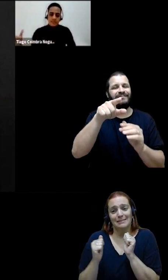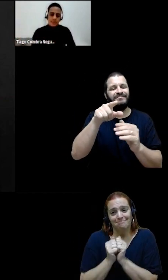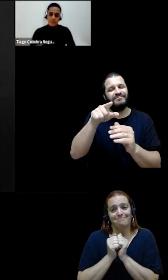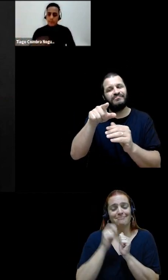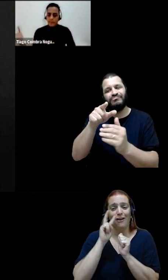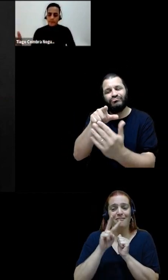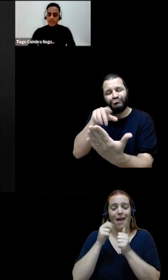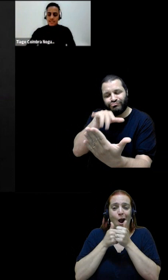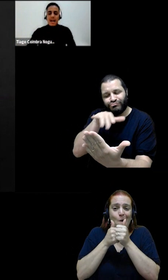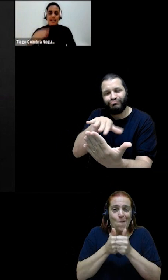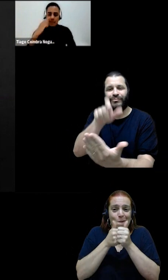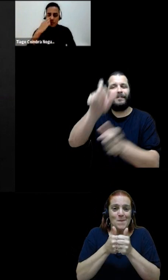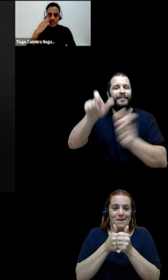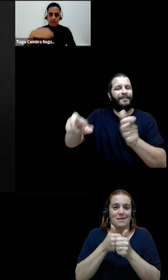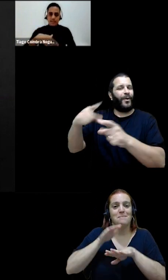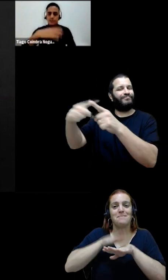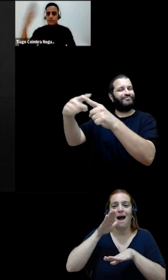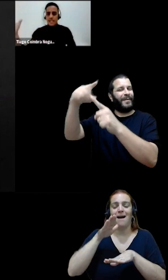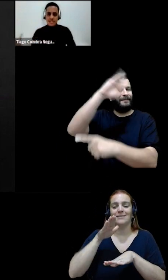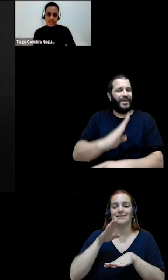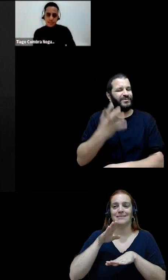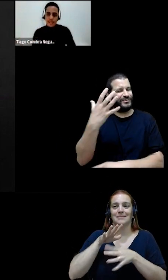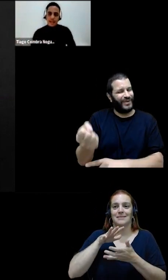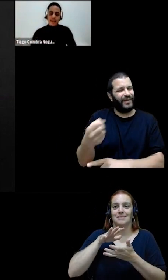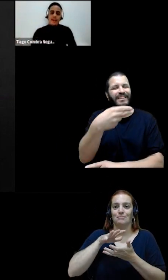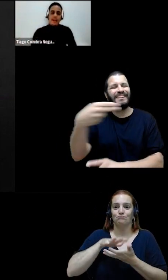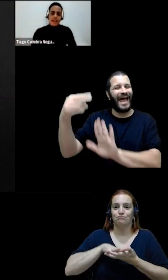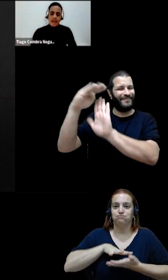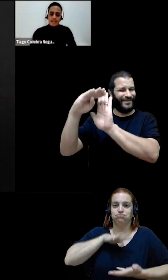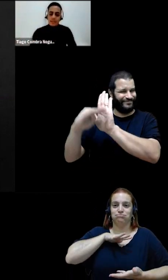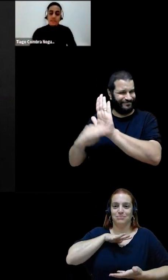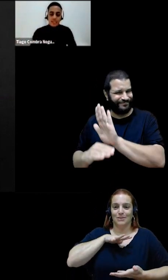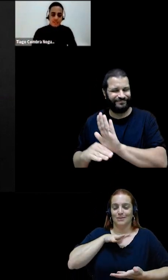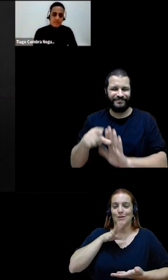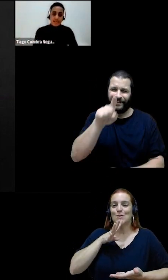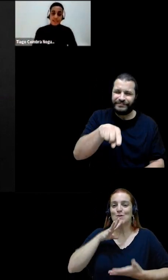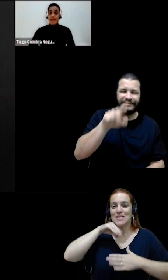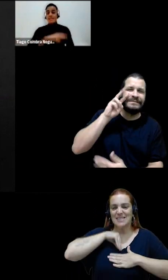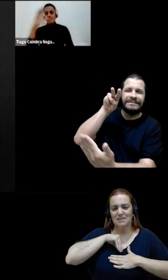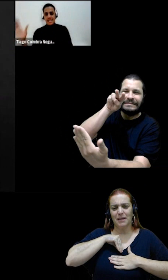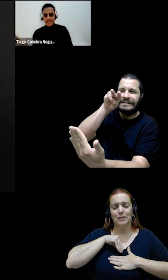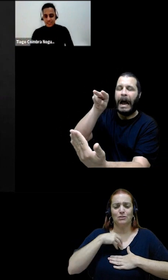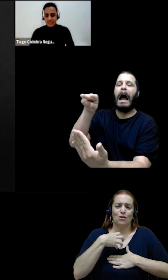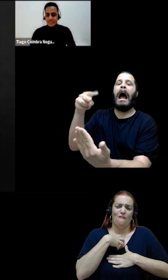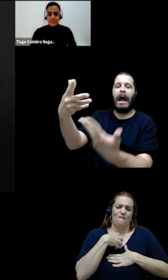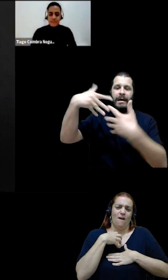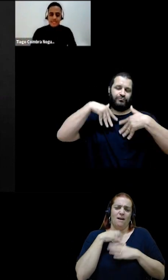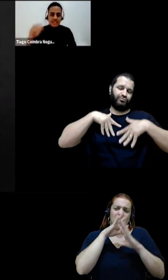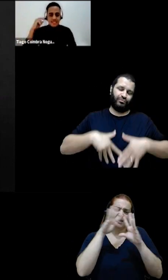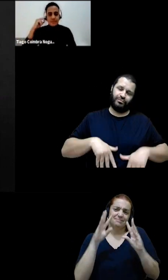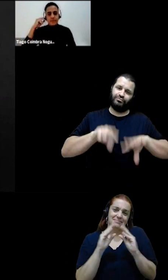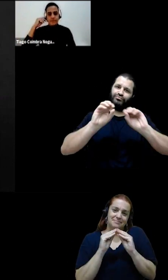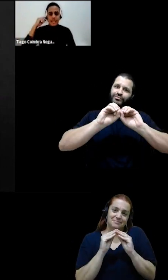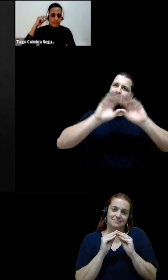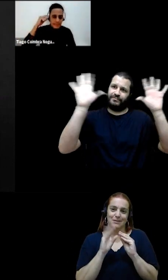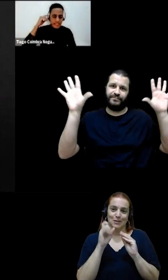e a gente pôde oportunizar que o conhecimento pudesse circular a respeito disso. Então, brevemente, agora essa foi uma